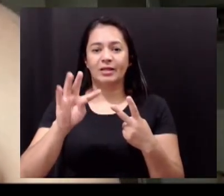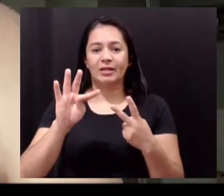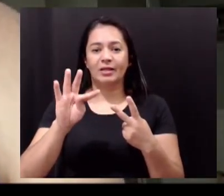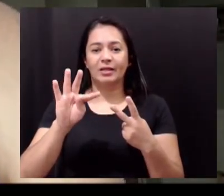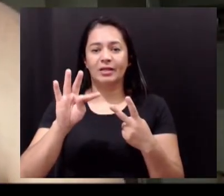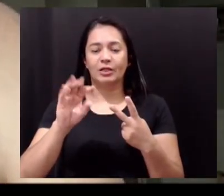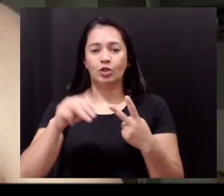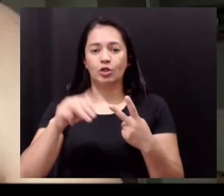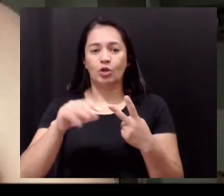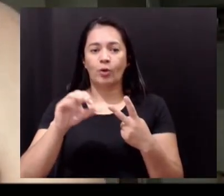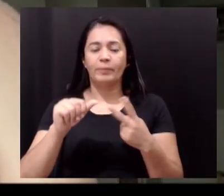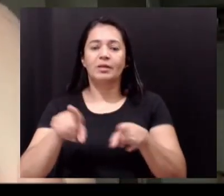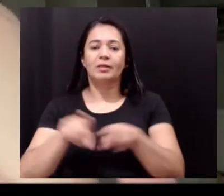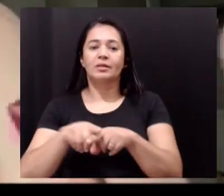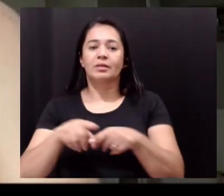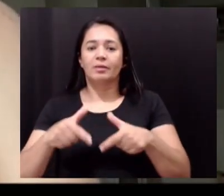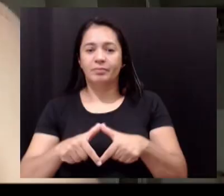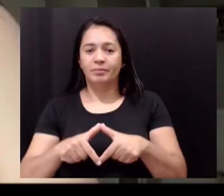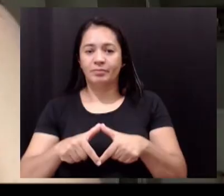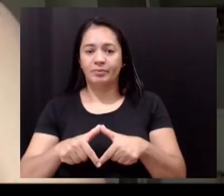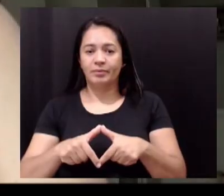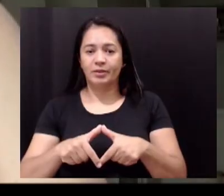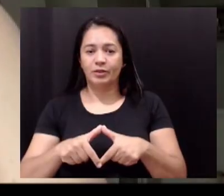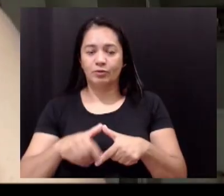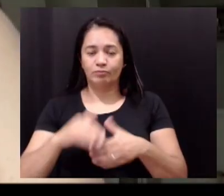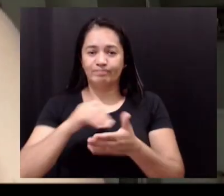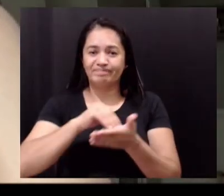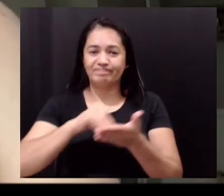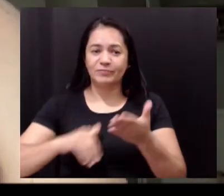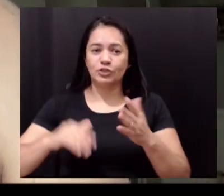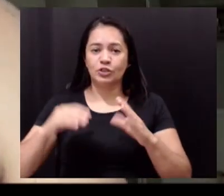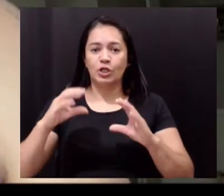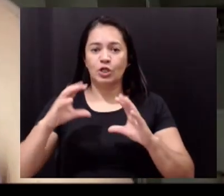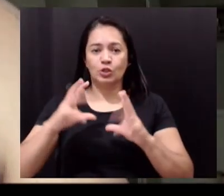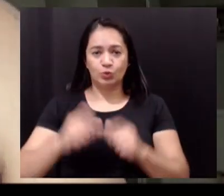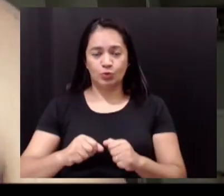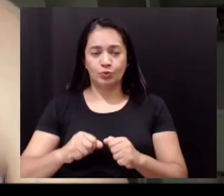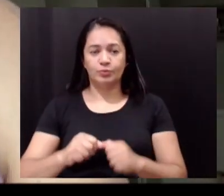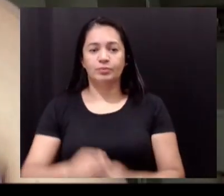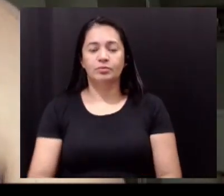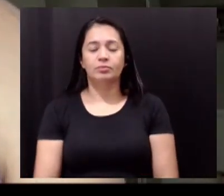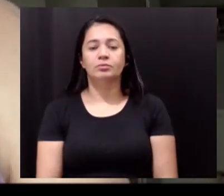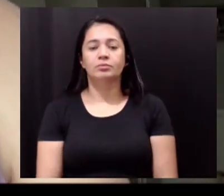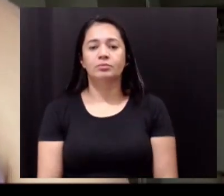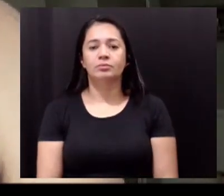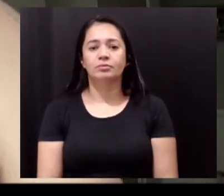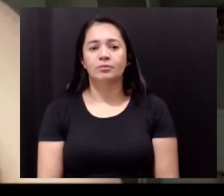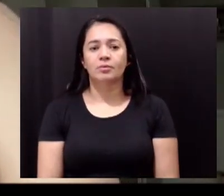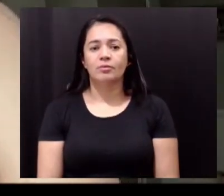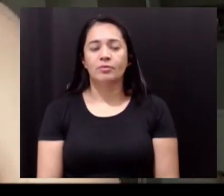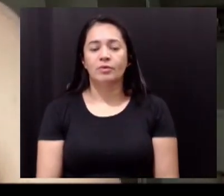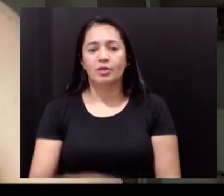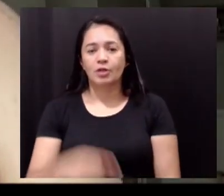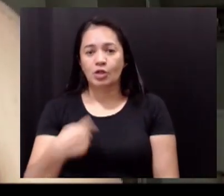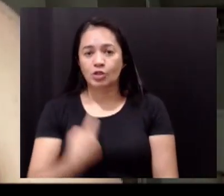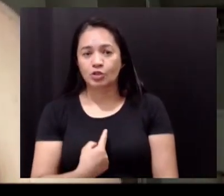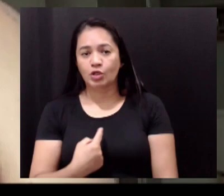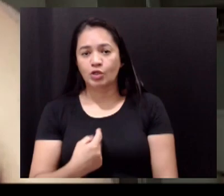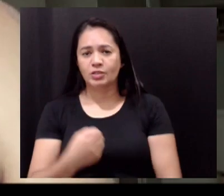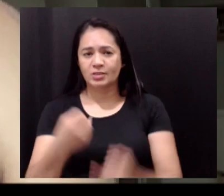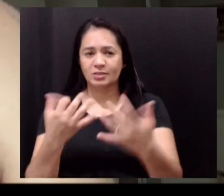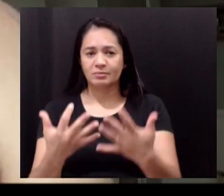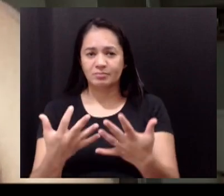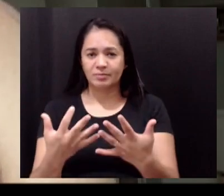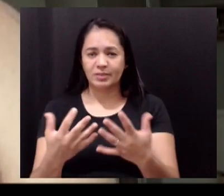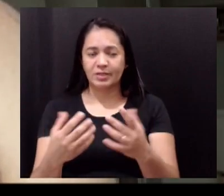chama de histerectomia total ou até mesmo a histerectomia radical. Quando a gente fala em preservação de fertilidade, ou